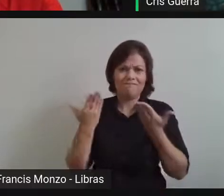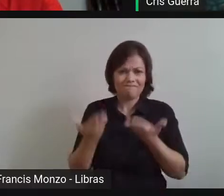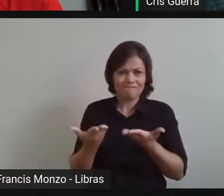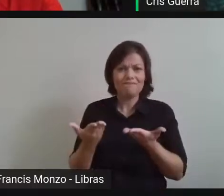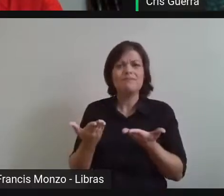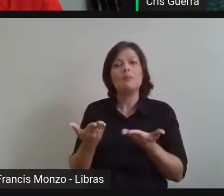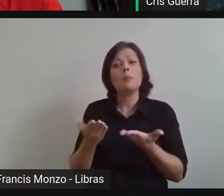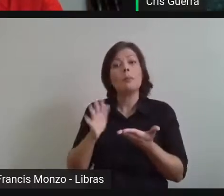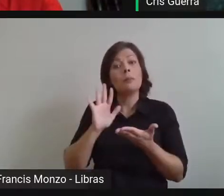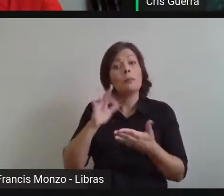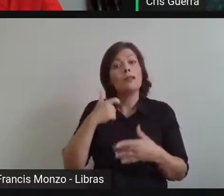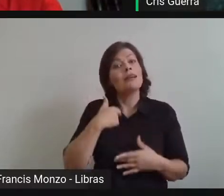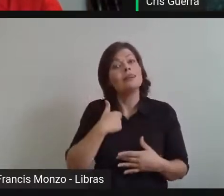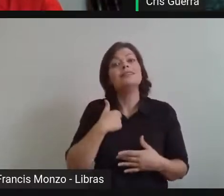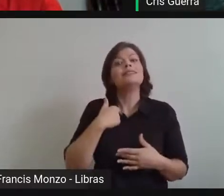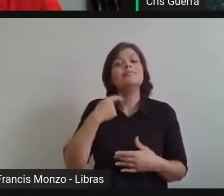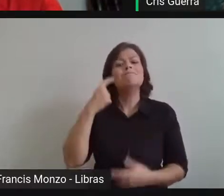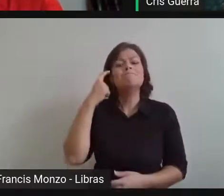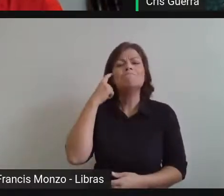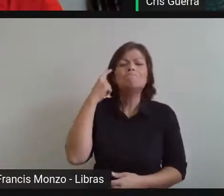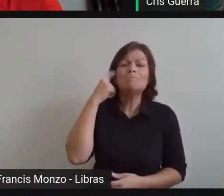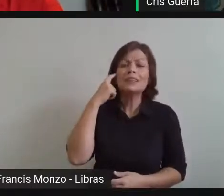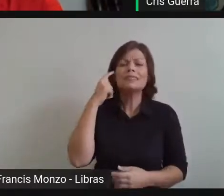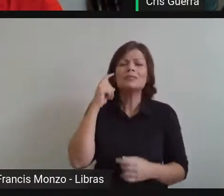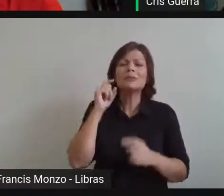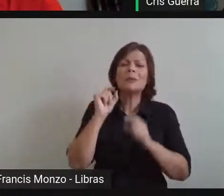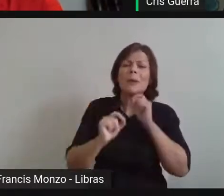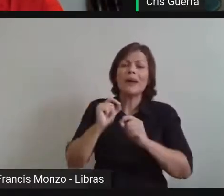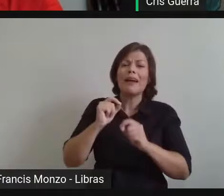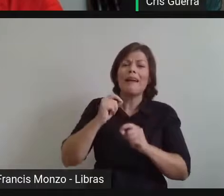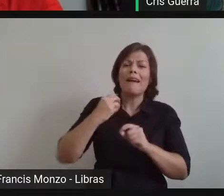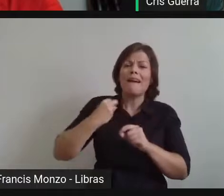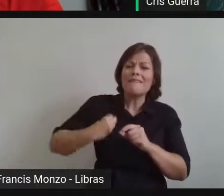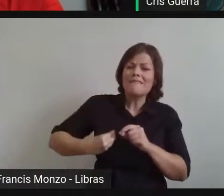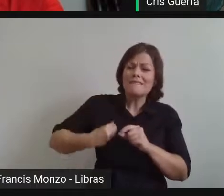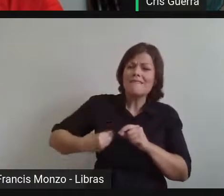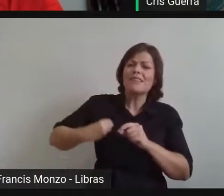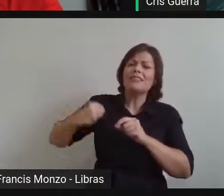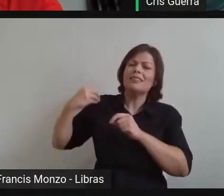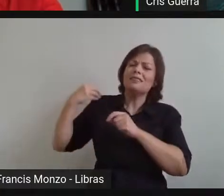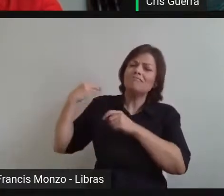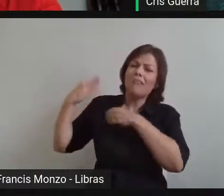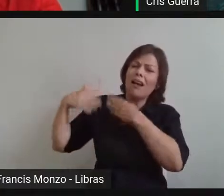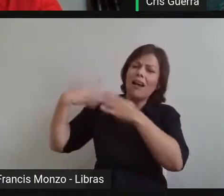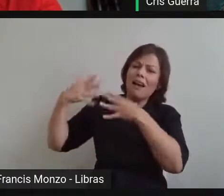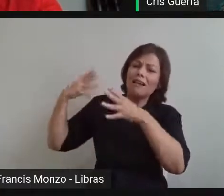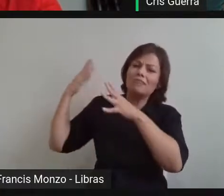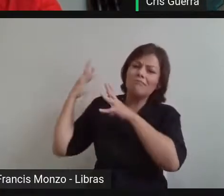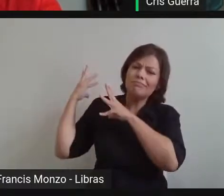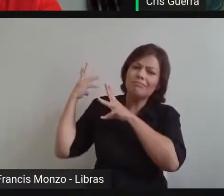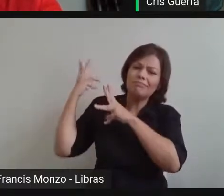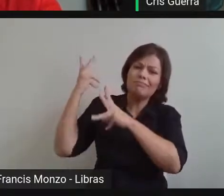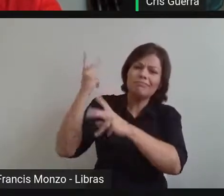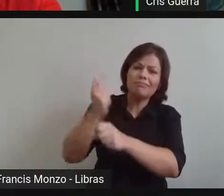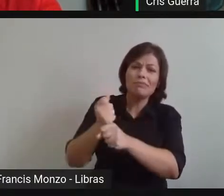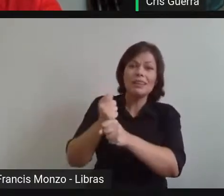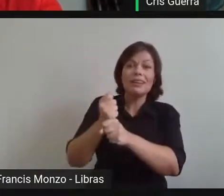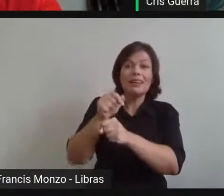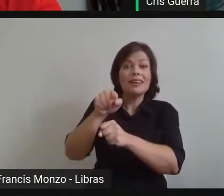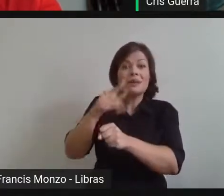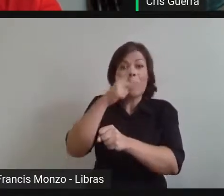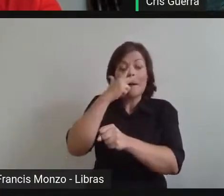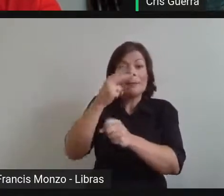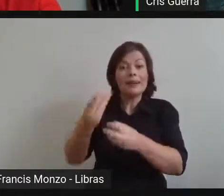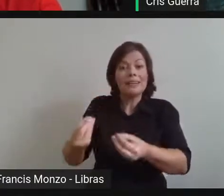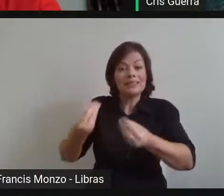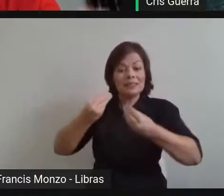engraçado que eu acho que essa trajetória, né, esses acontecimentos da minha vida acabaram me rejuvenescendo em vários